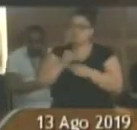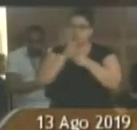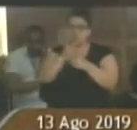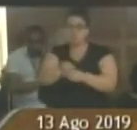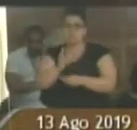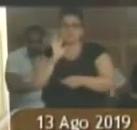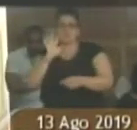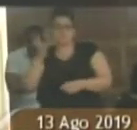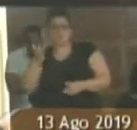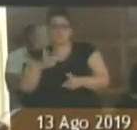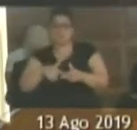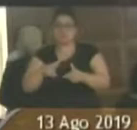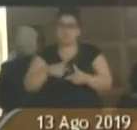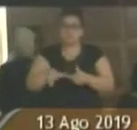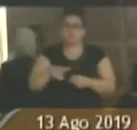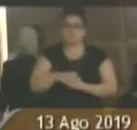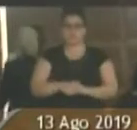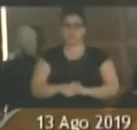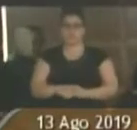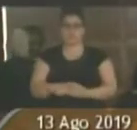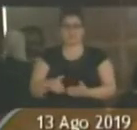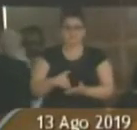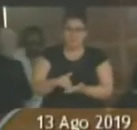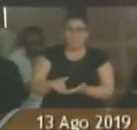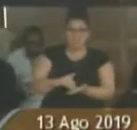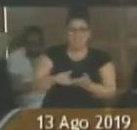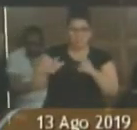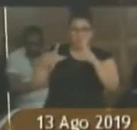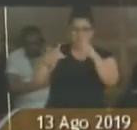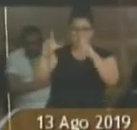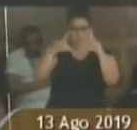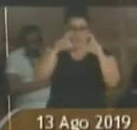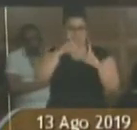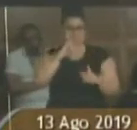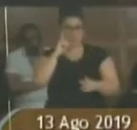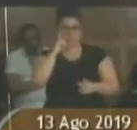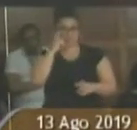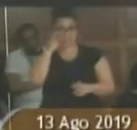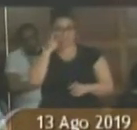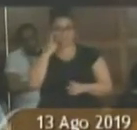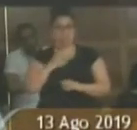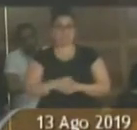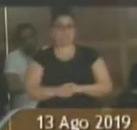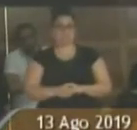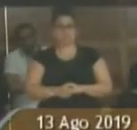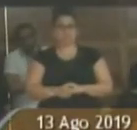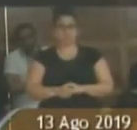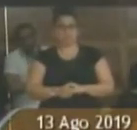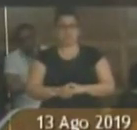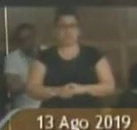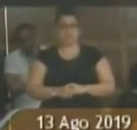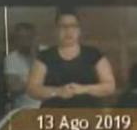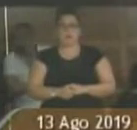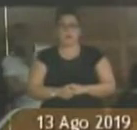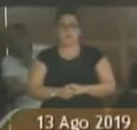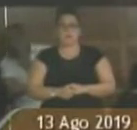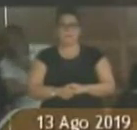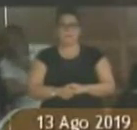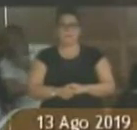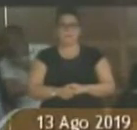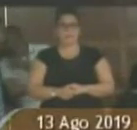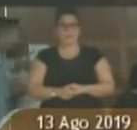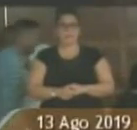aí. O secretário lá na China tirando foto, tirando onda com a cara dos angrenses. Isso é bom mesmo, senhor. Será que esse